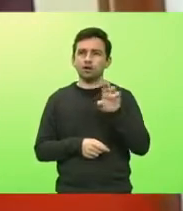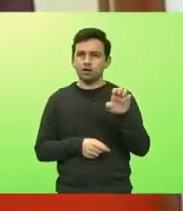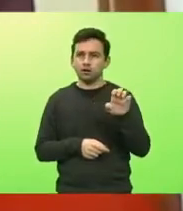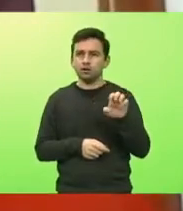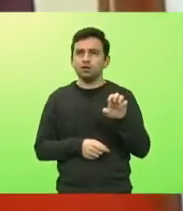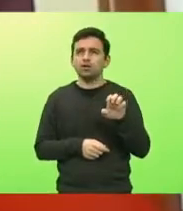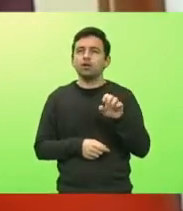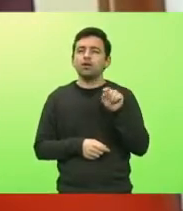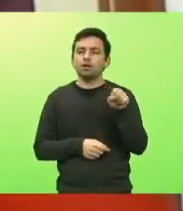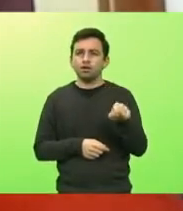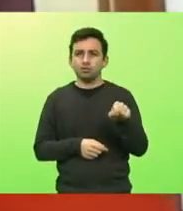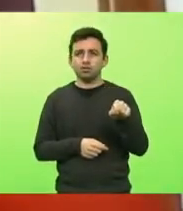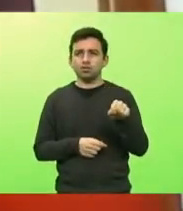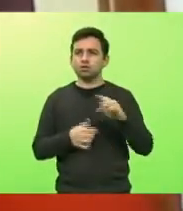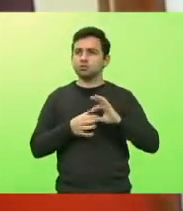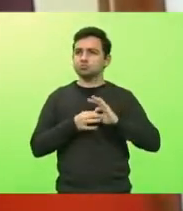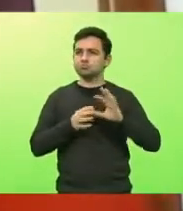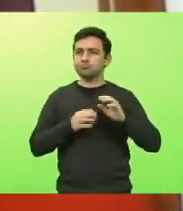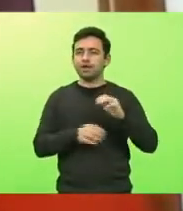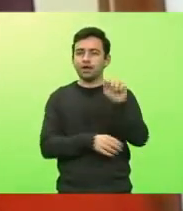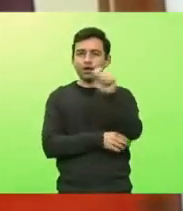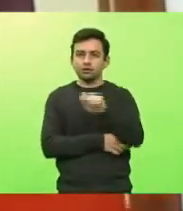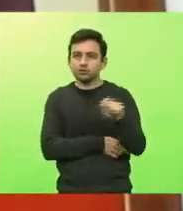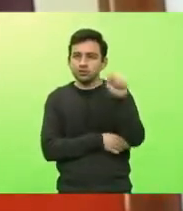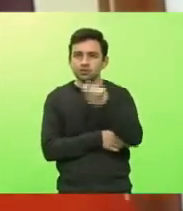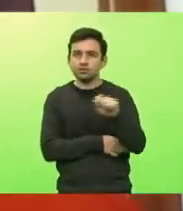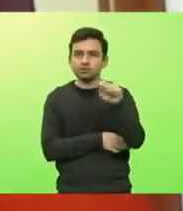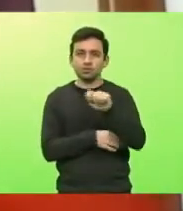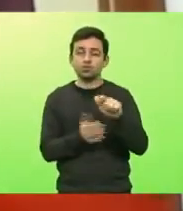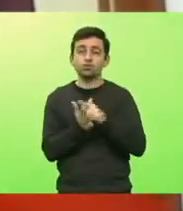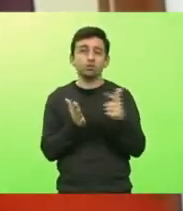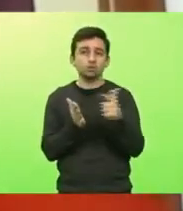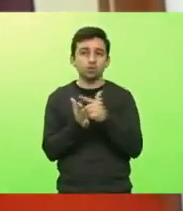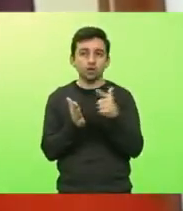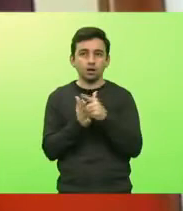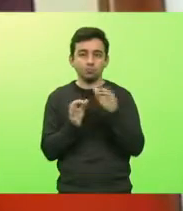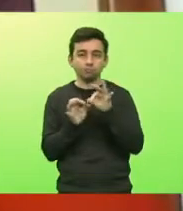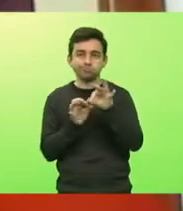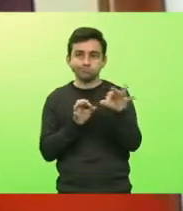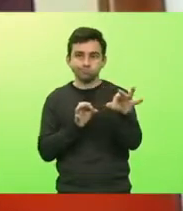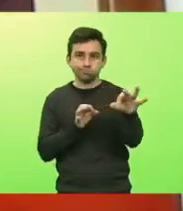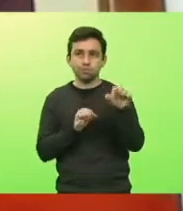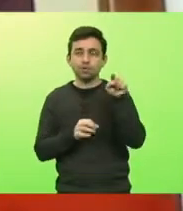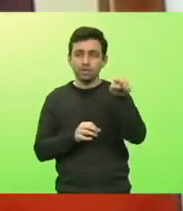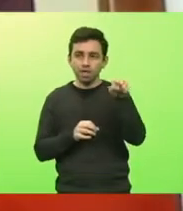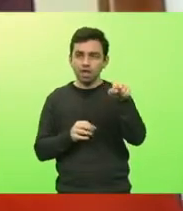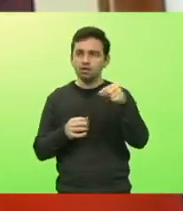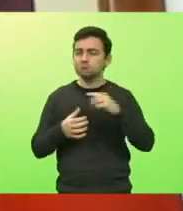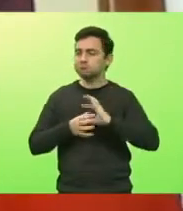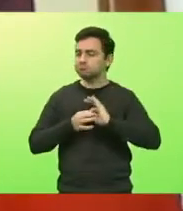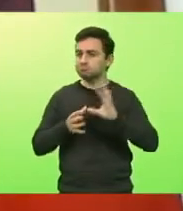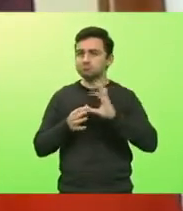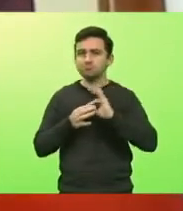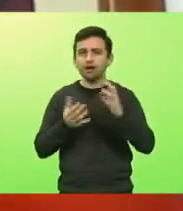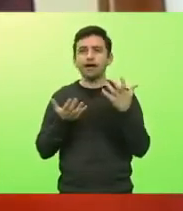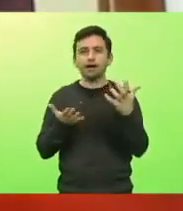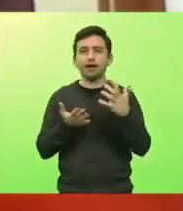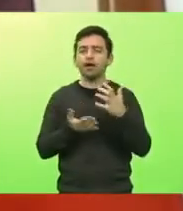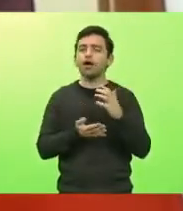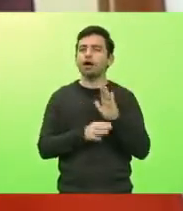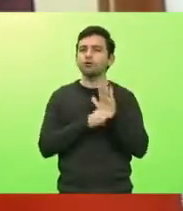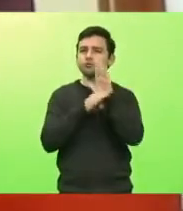né, que é a Associação de Jornais do Interior de Santa Catarina, que vai colaborar,